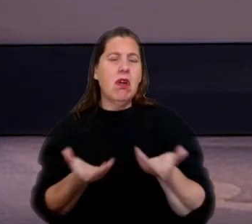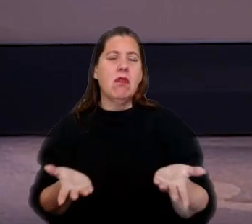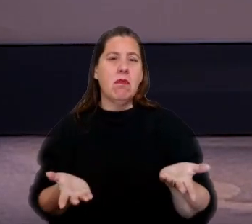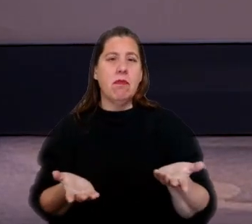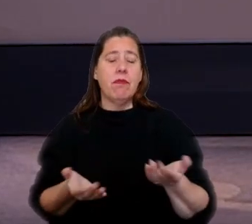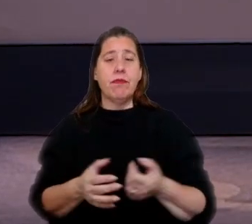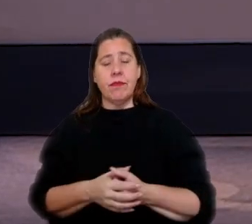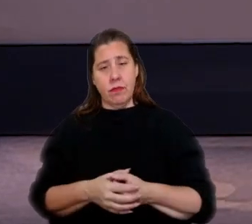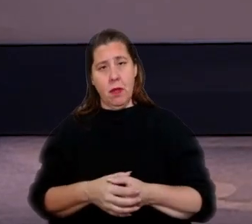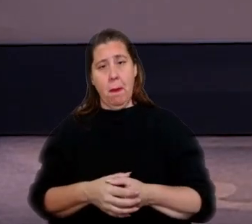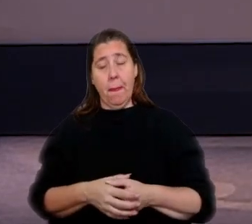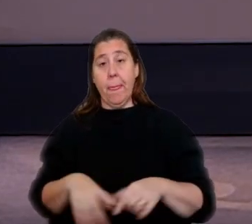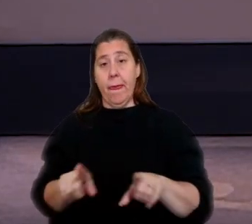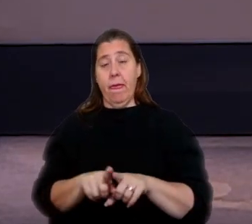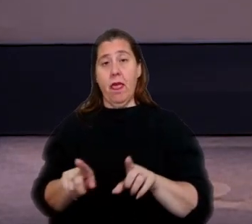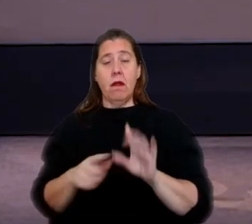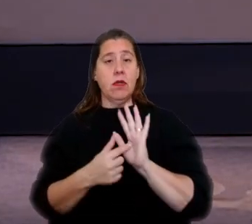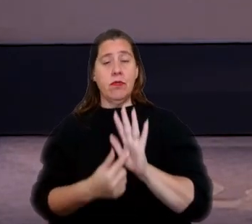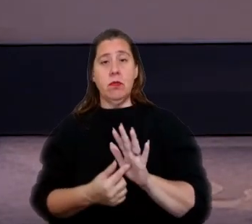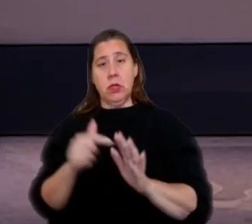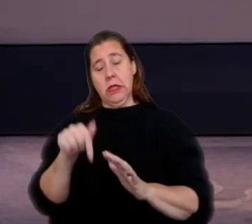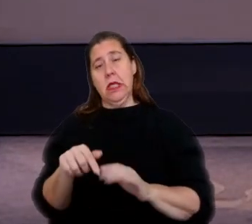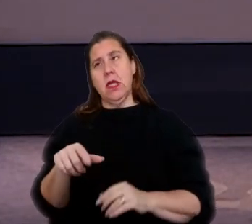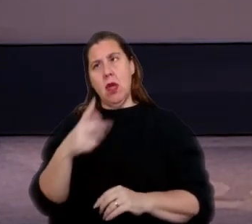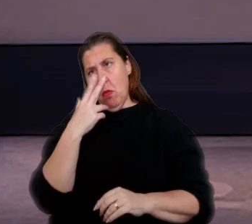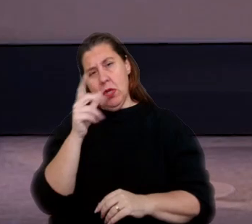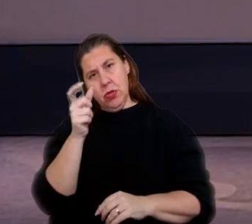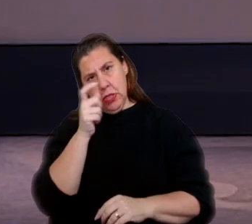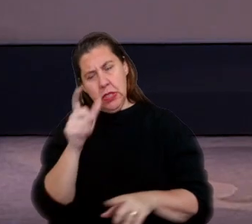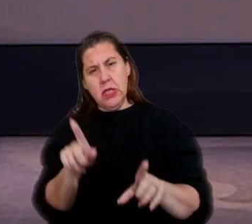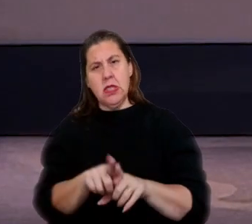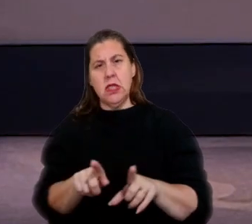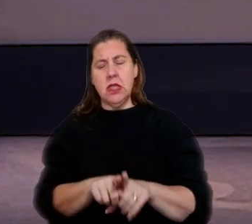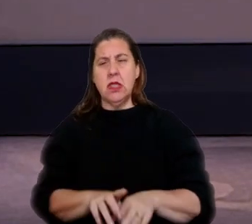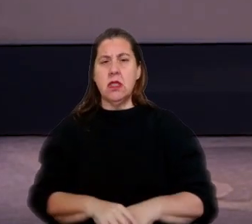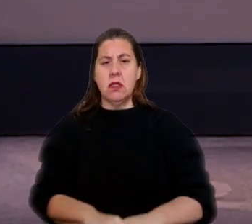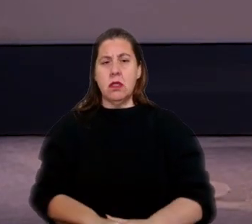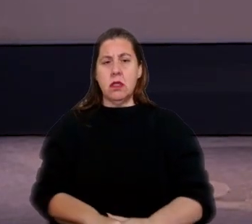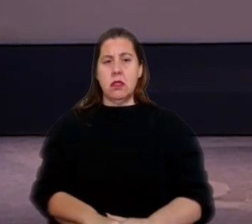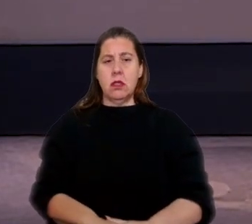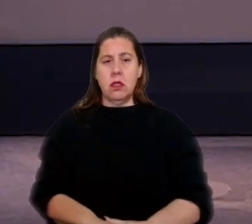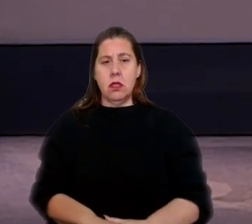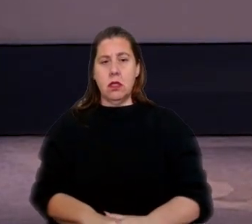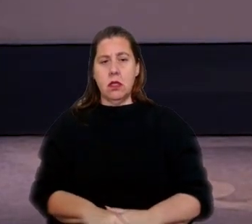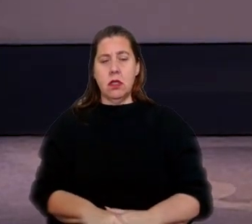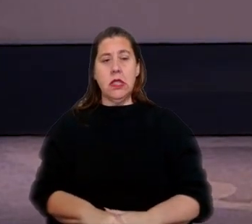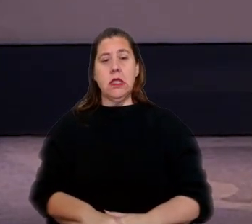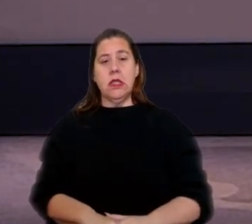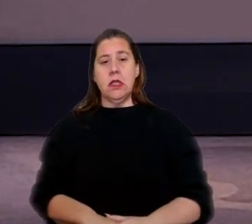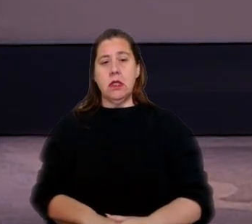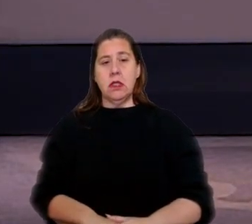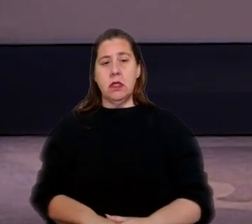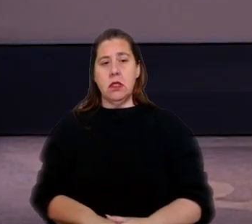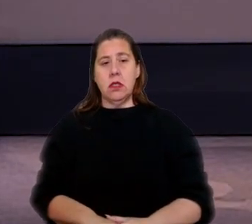bem, agora a segunda questão que não foi abordada aqui, que eu acho que seria interessante, que eu gostaria de ter opinião,